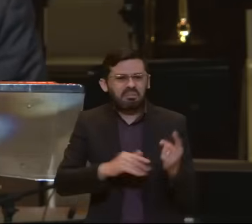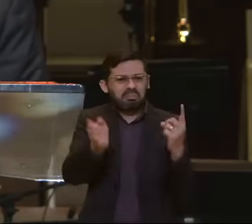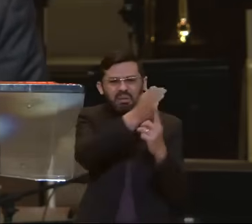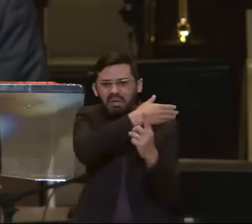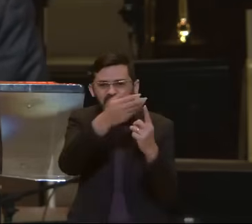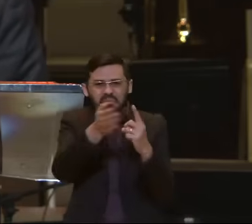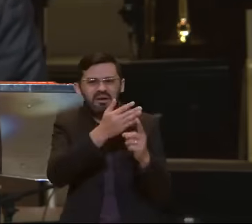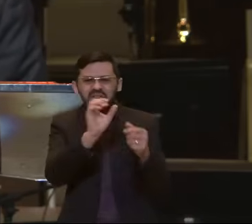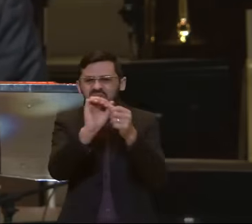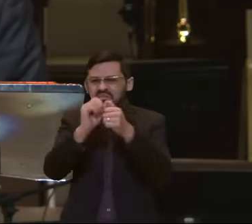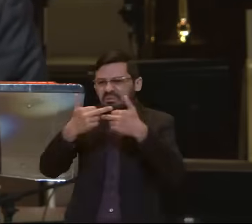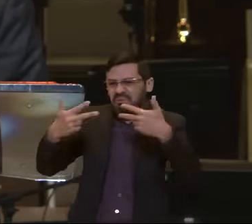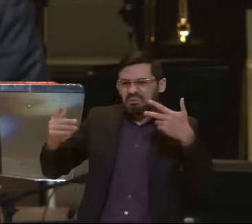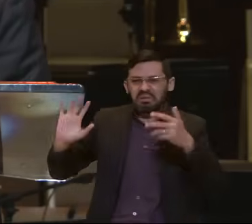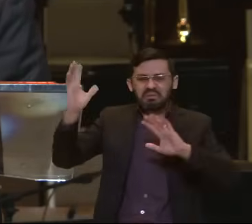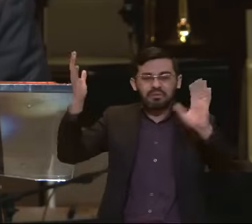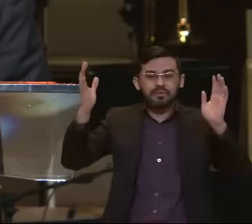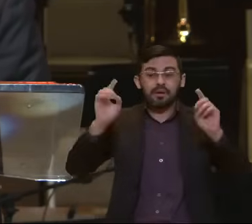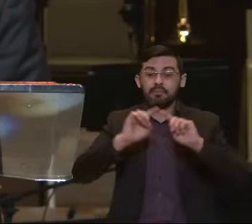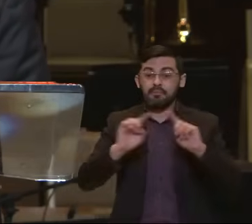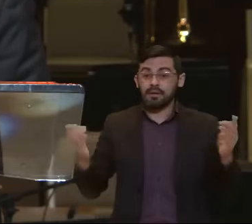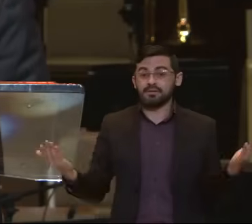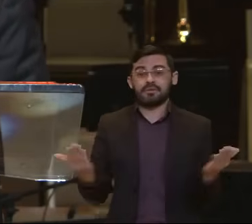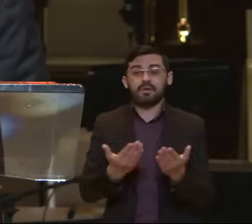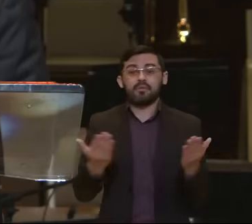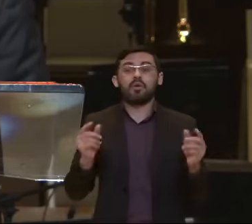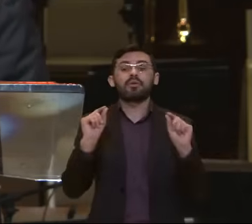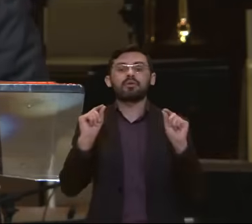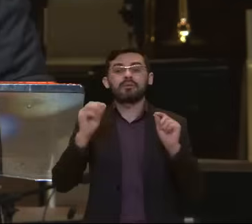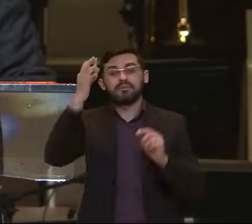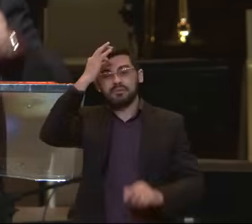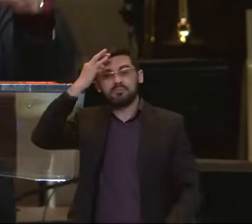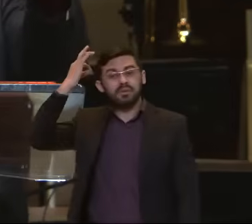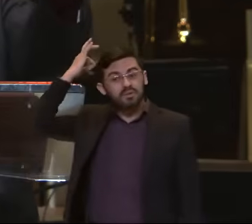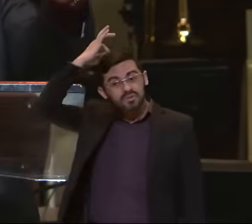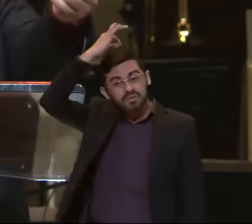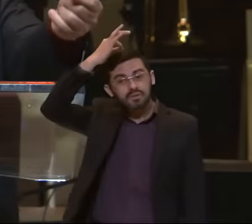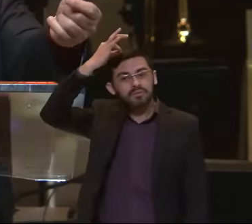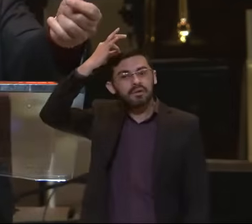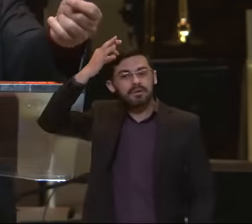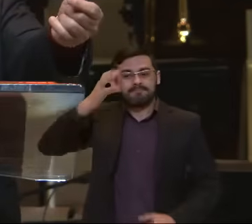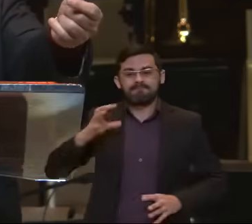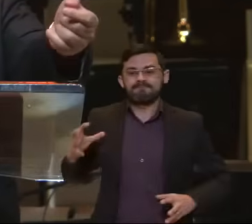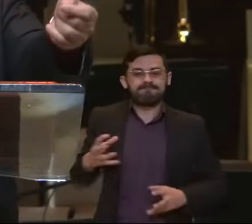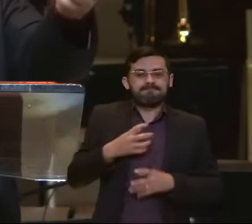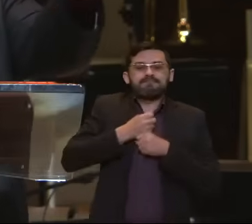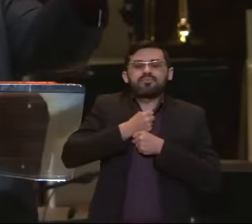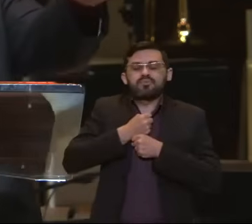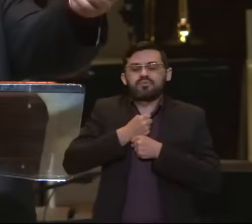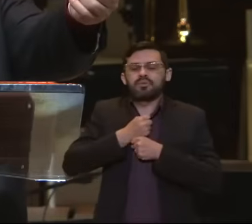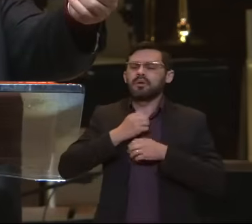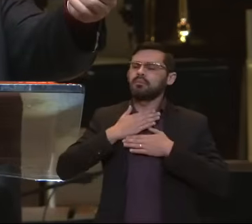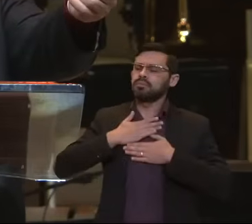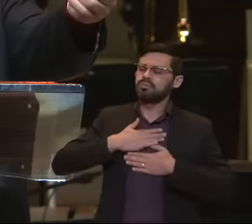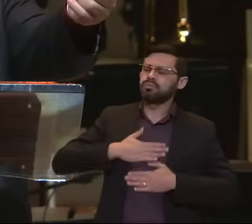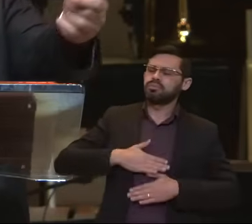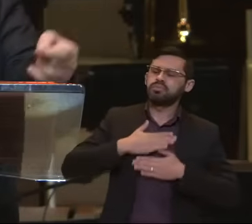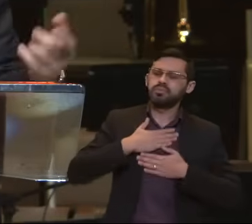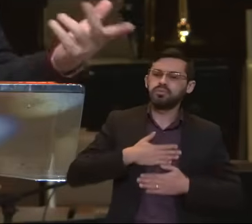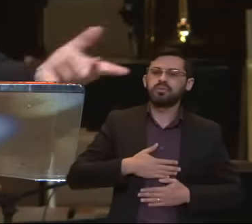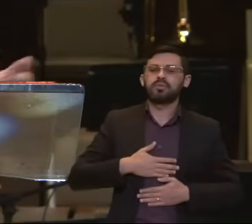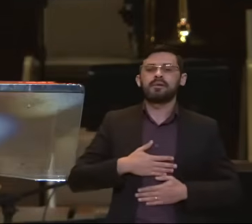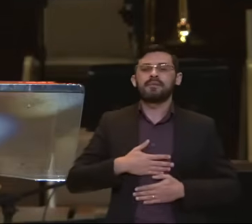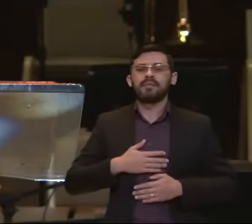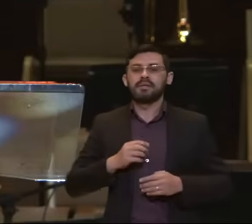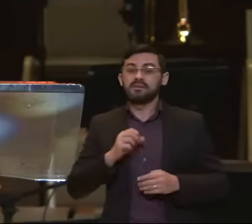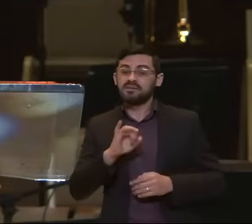que acontecia, o Espírito de Deus vai começar a te dar domínio próprio, mansidão. E se